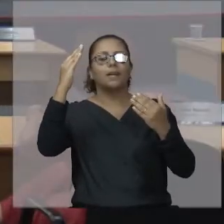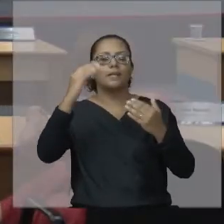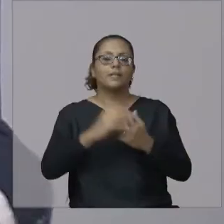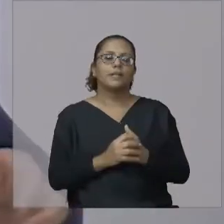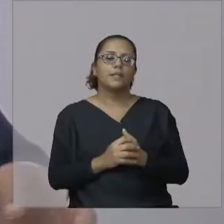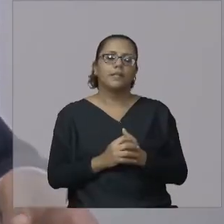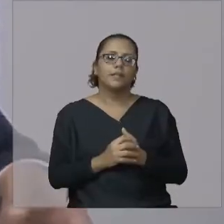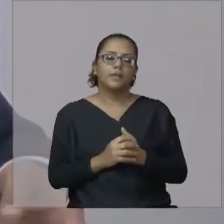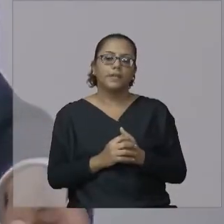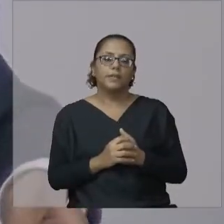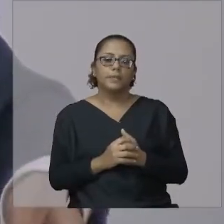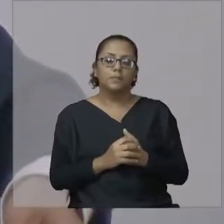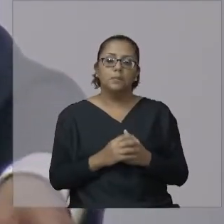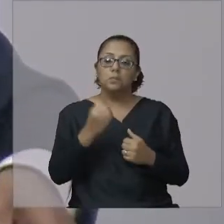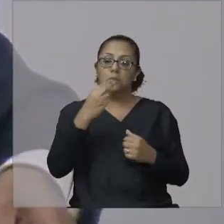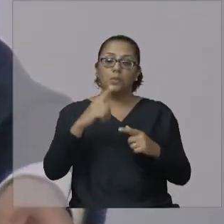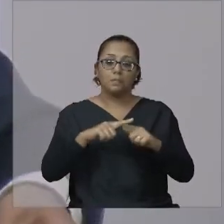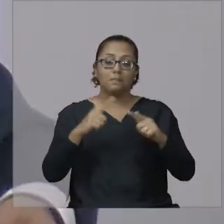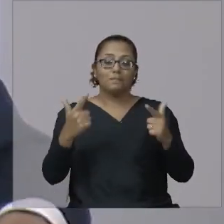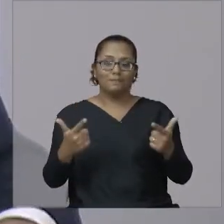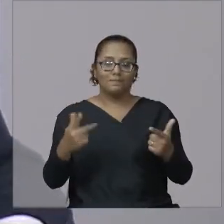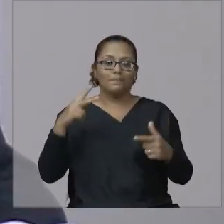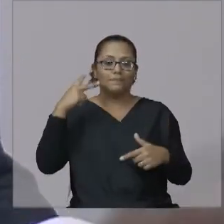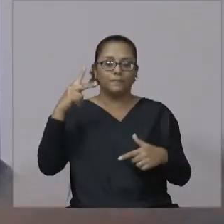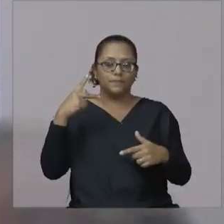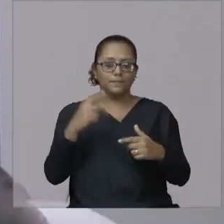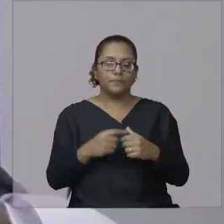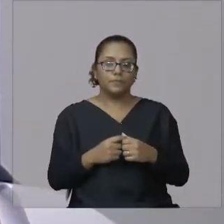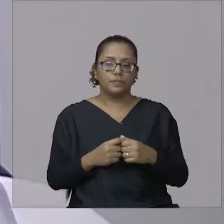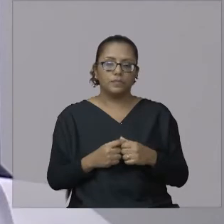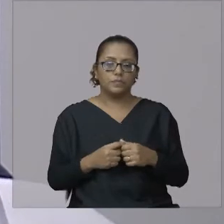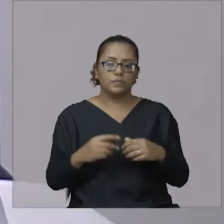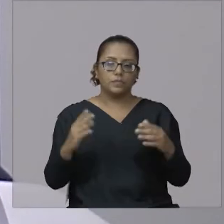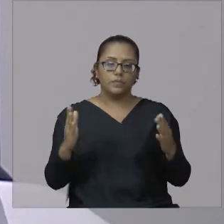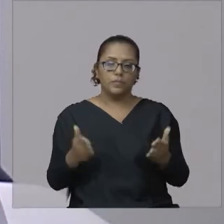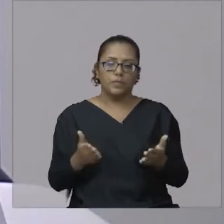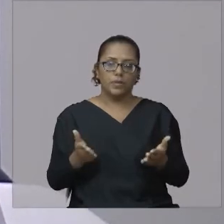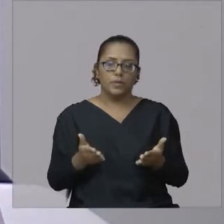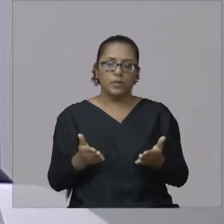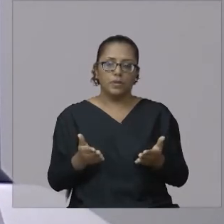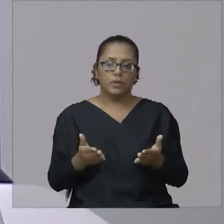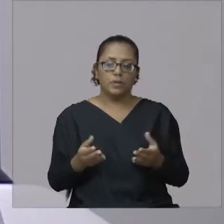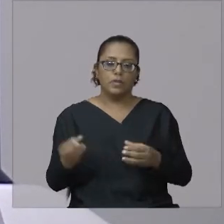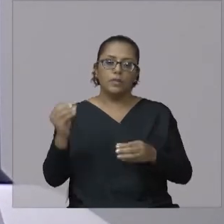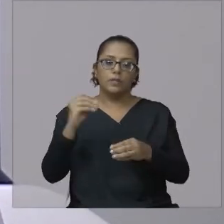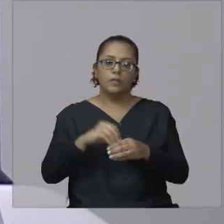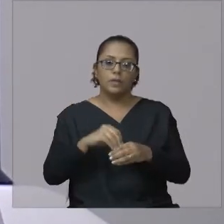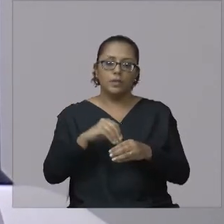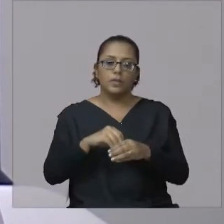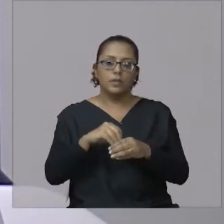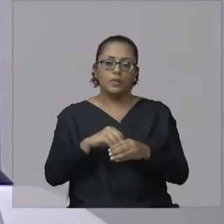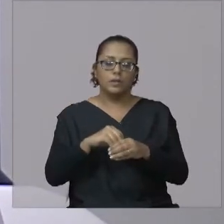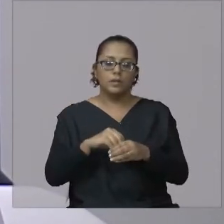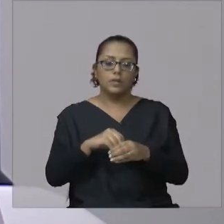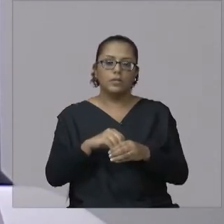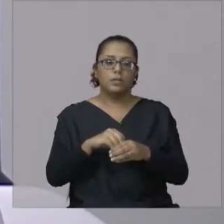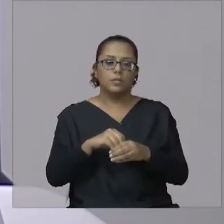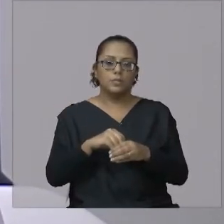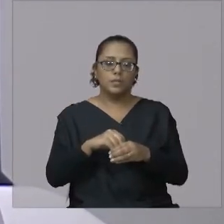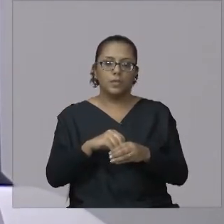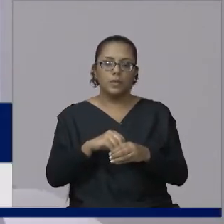Abraço, vereador, boa sorte. Passaremos agora, então, à votação para eleição para o cargo de